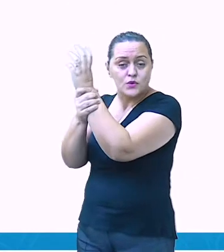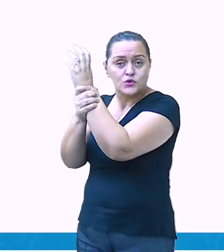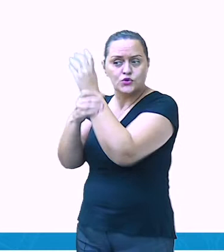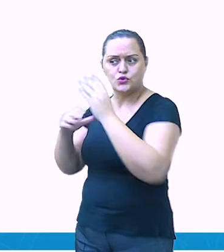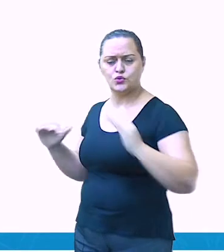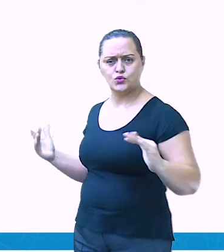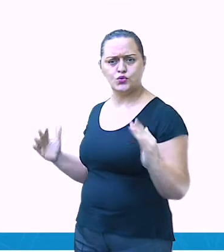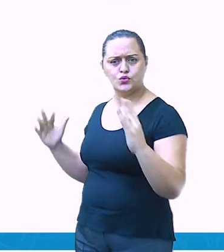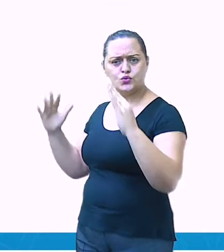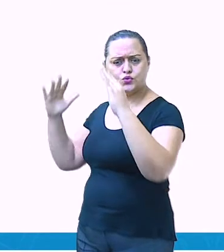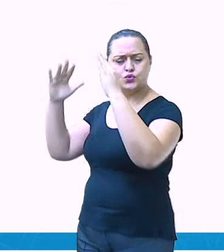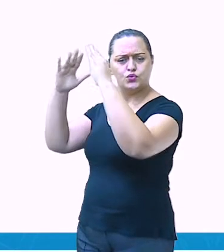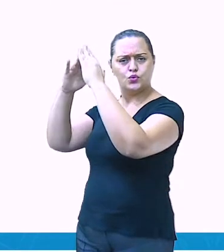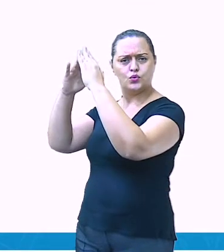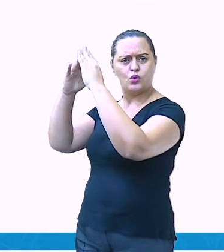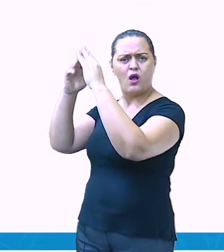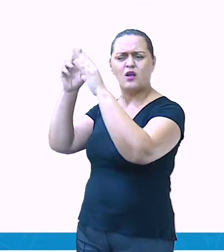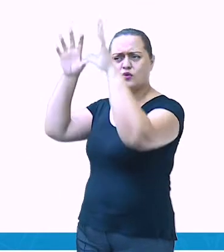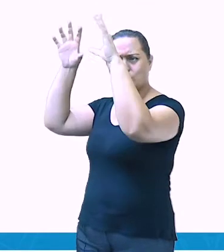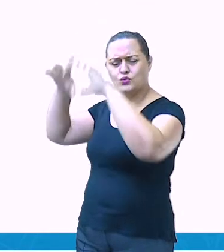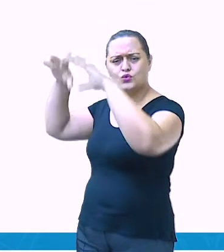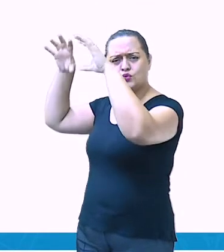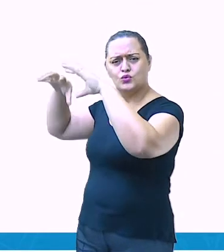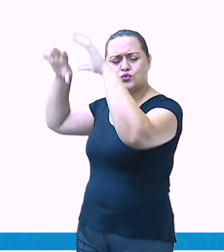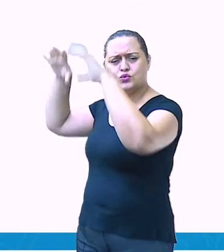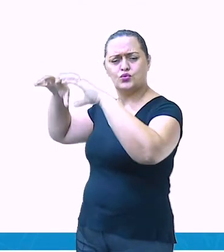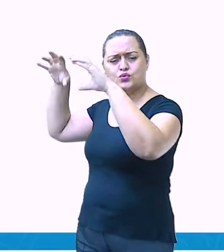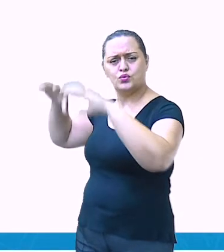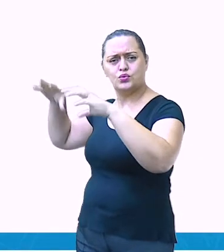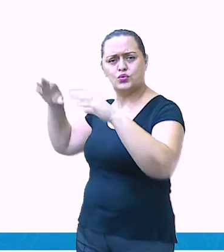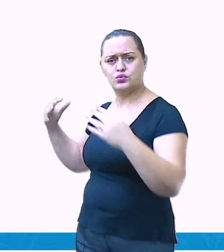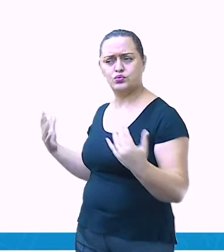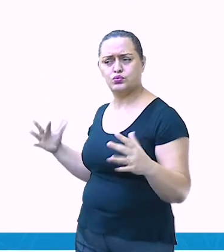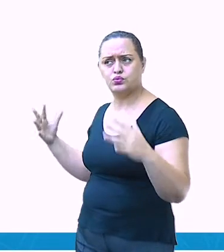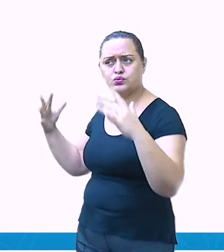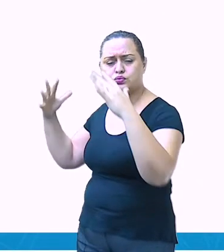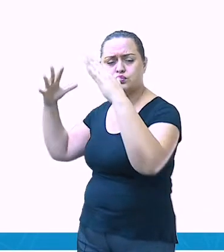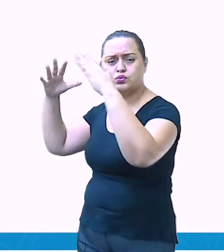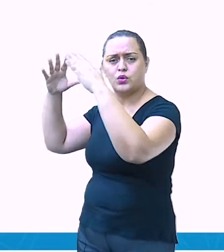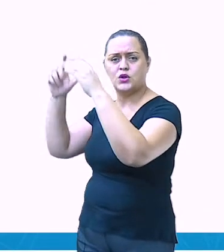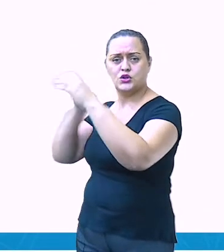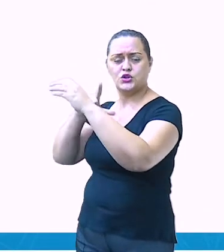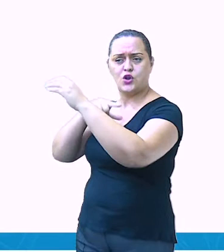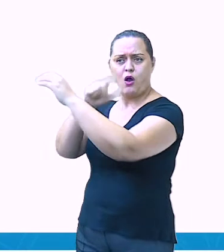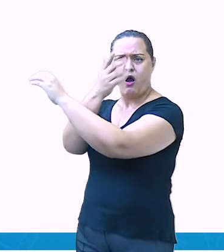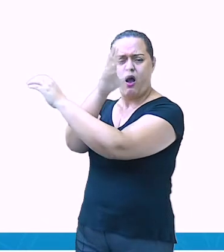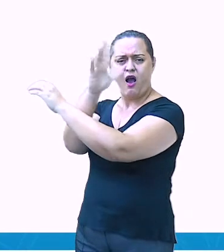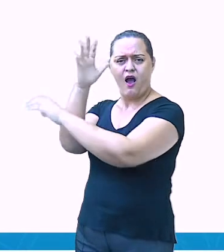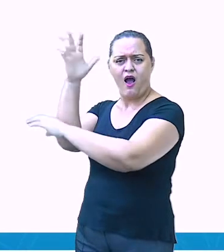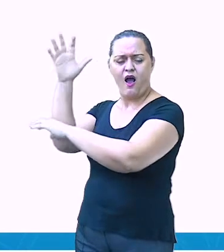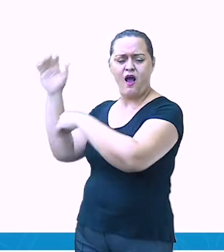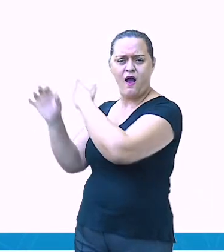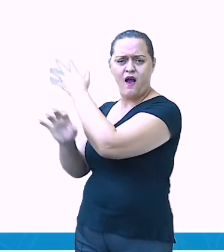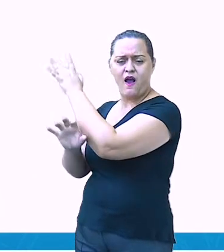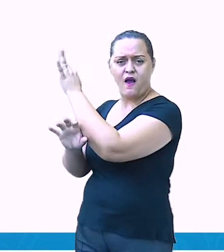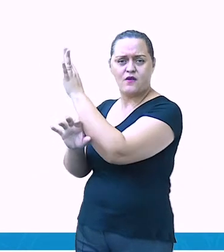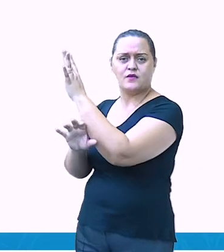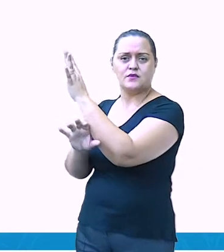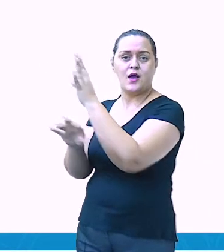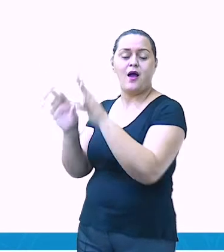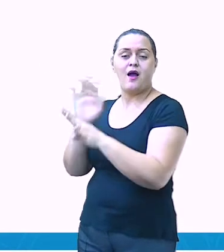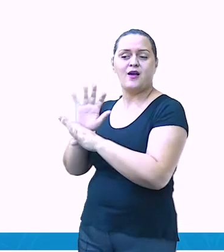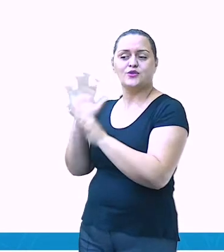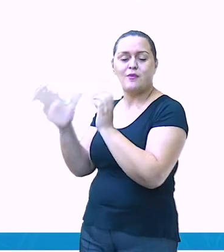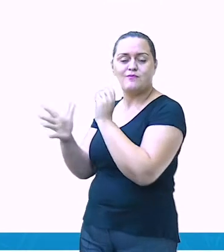uma chuva, mas essa terra deslizou e foi parada por árvores, por arbustos,